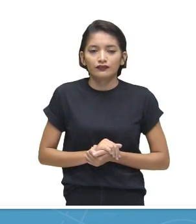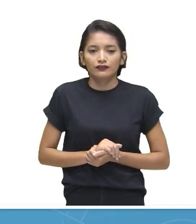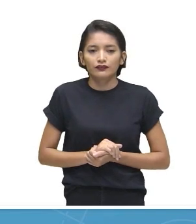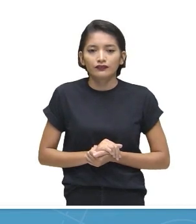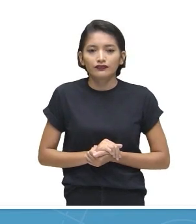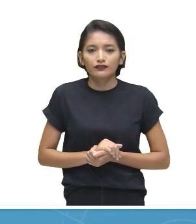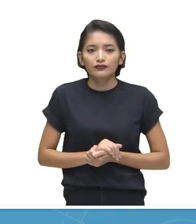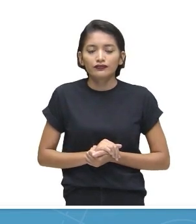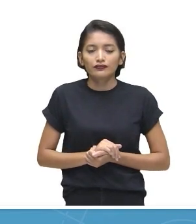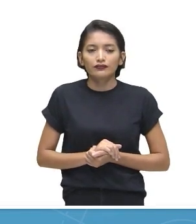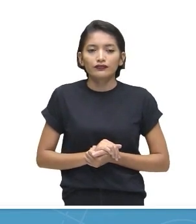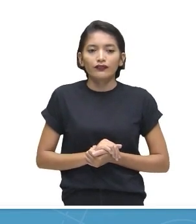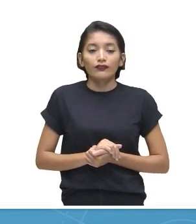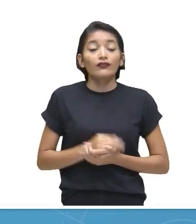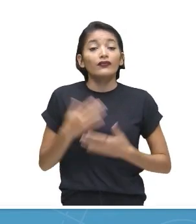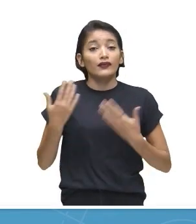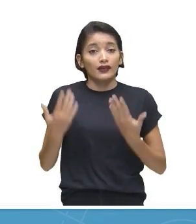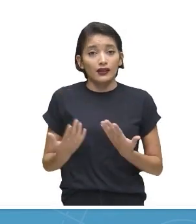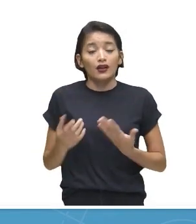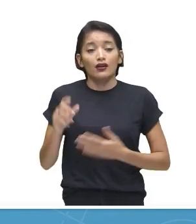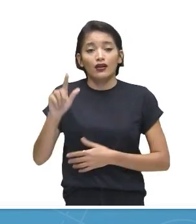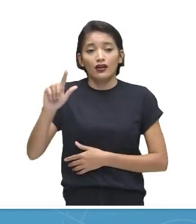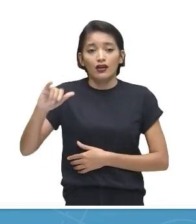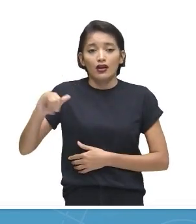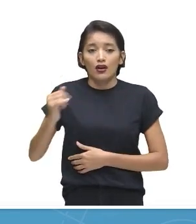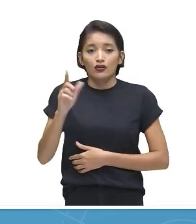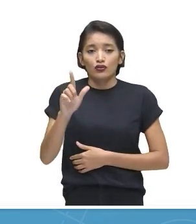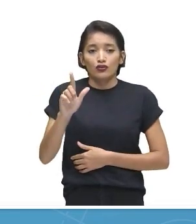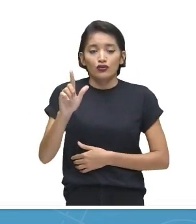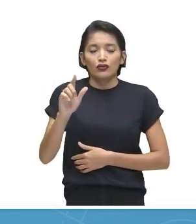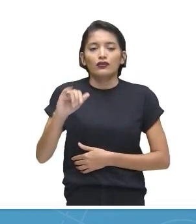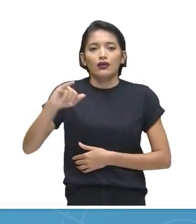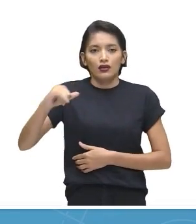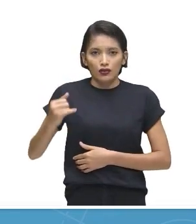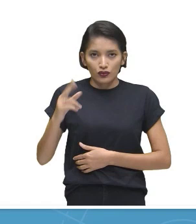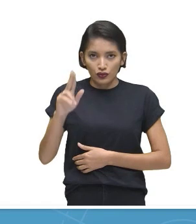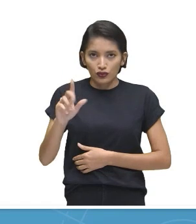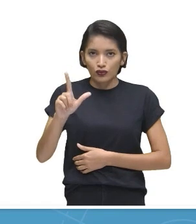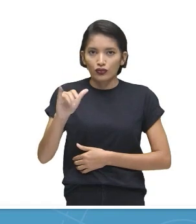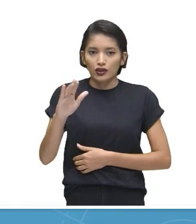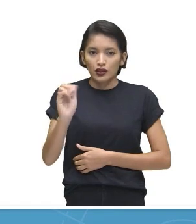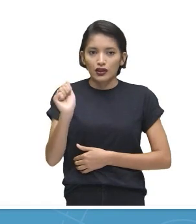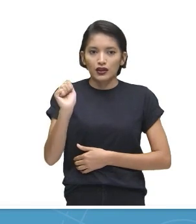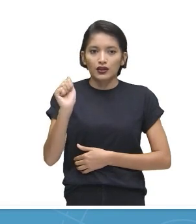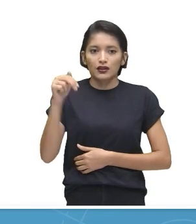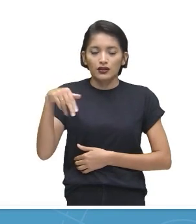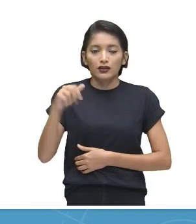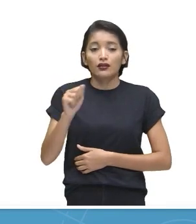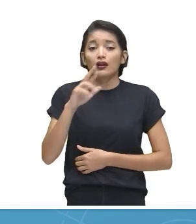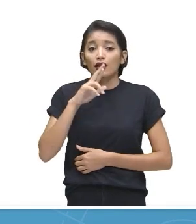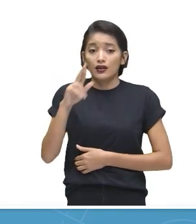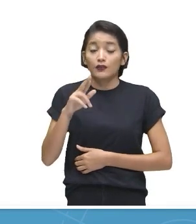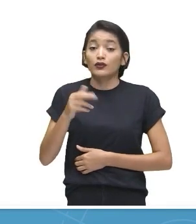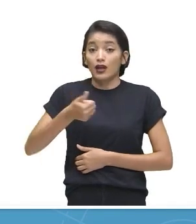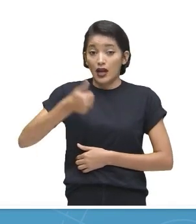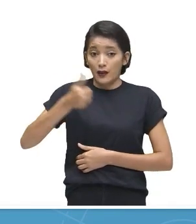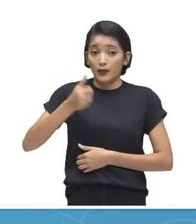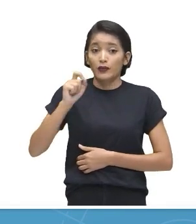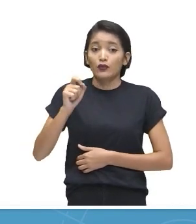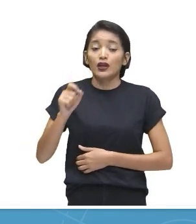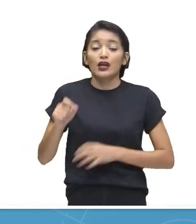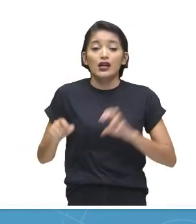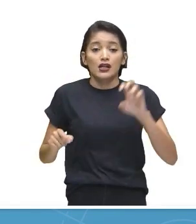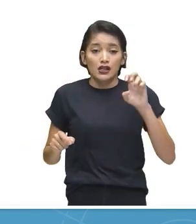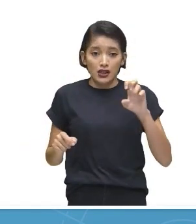temos a resposta, então, da Juliana, né? Olha só, a Juliana respondeu aí, questão 1, 5 pães. Ela já respondeu também a questão de